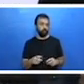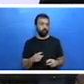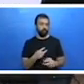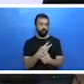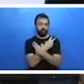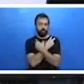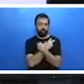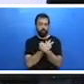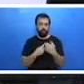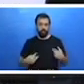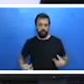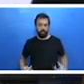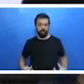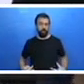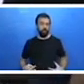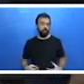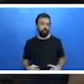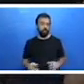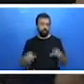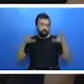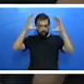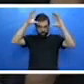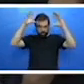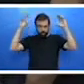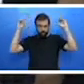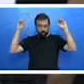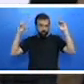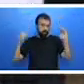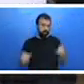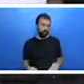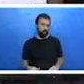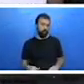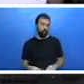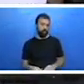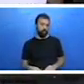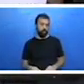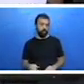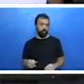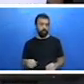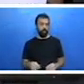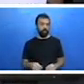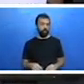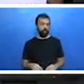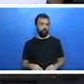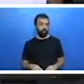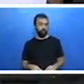ouvir o cordel da unidade 13, que é esse aqui que nós estamos apresentando. Então, se você